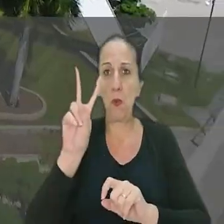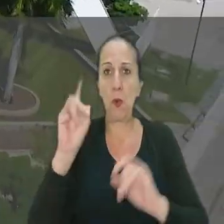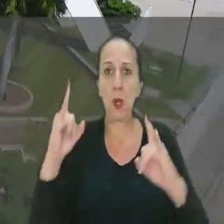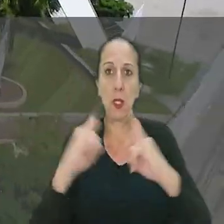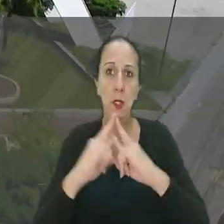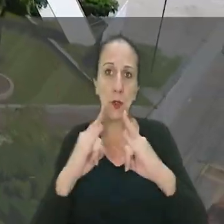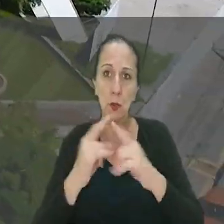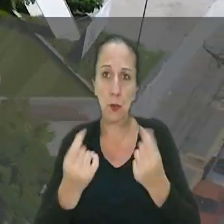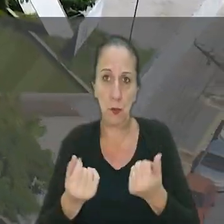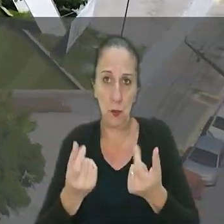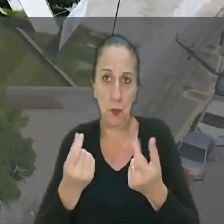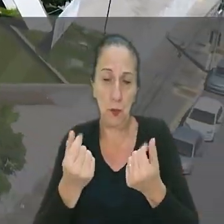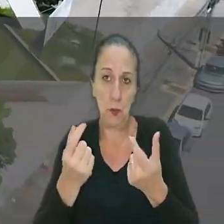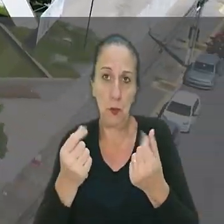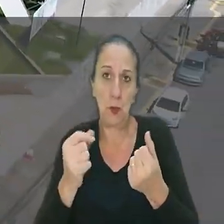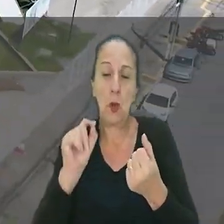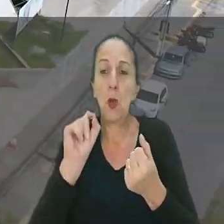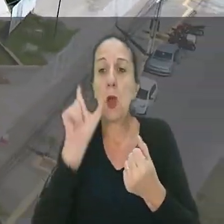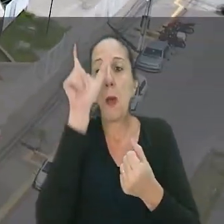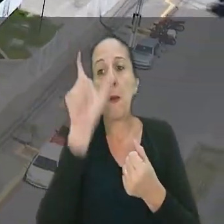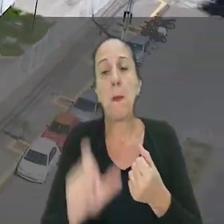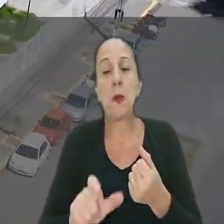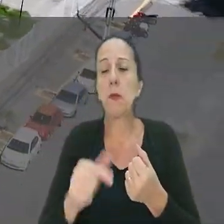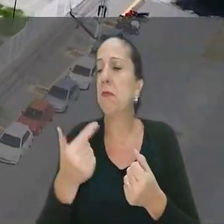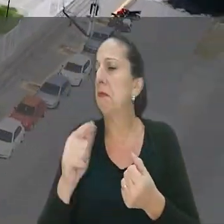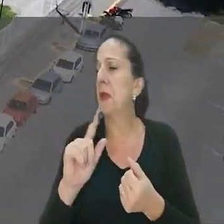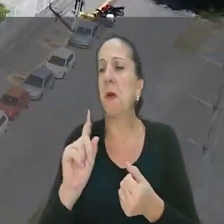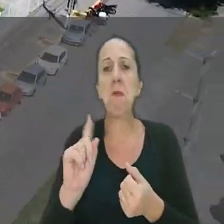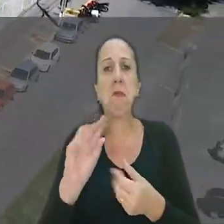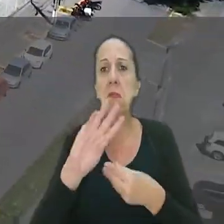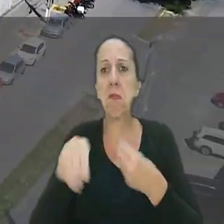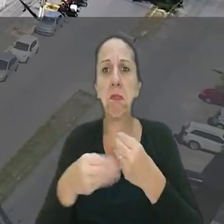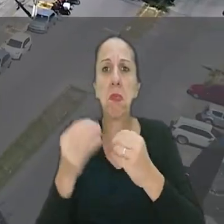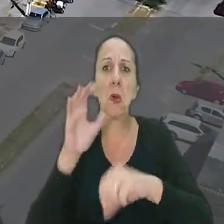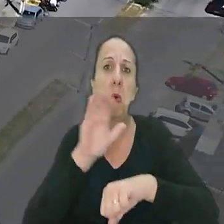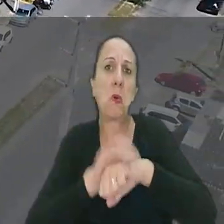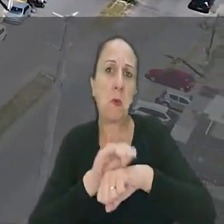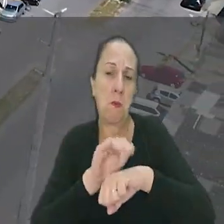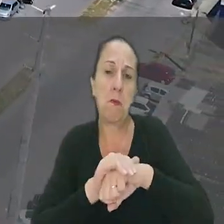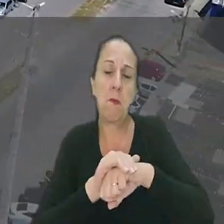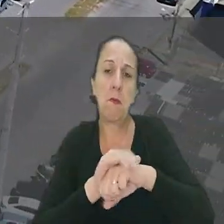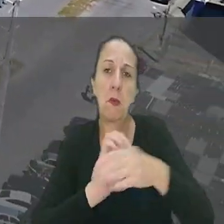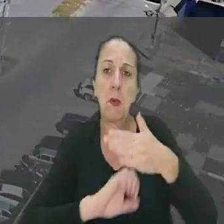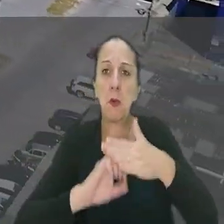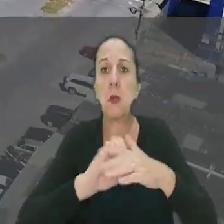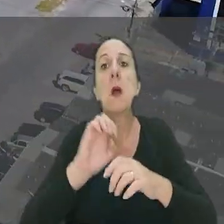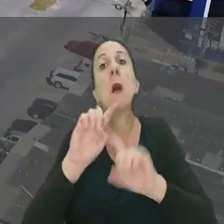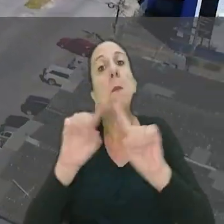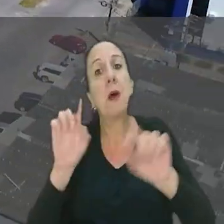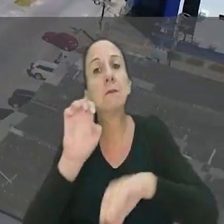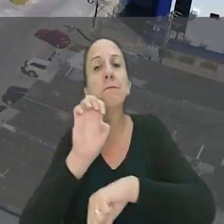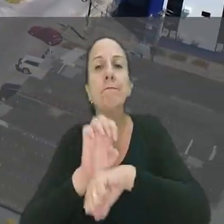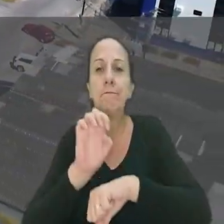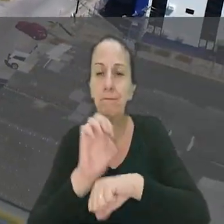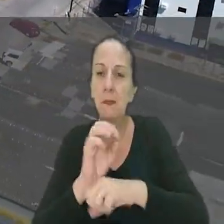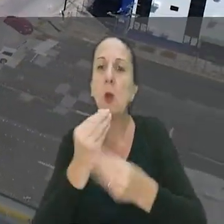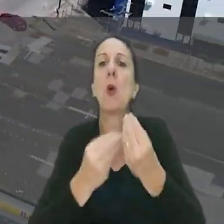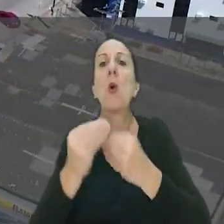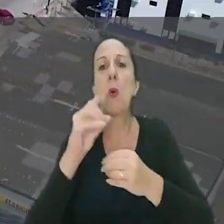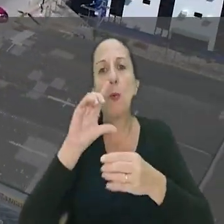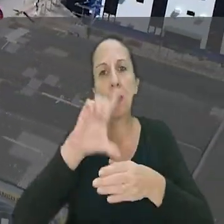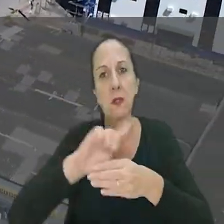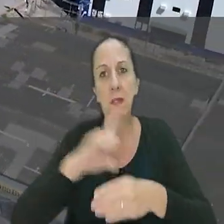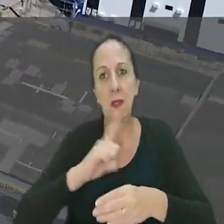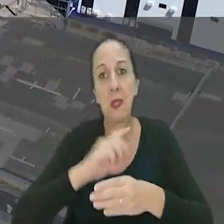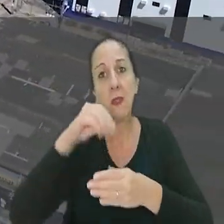de instituição financeira, a integridade do empregado não deve ser atribuída à empregadora, e sim ao Estado, conforme